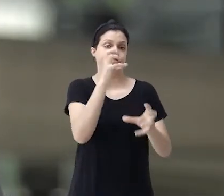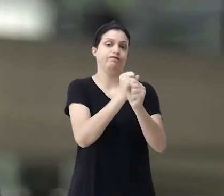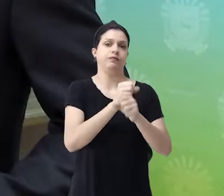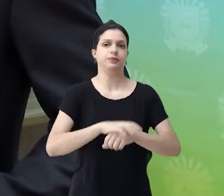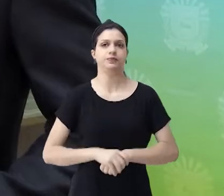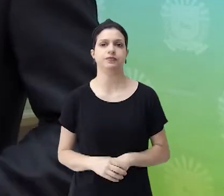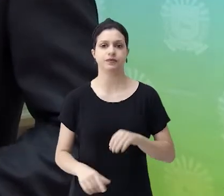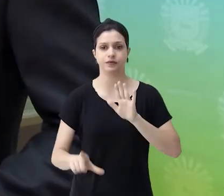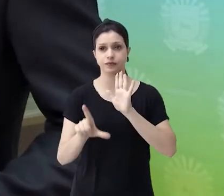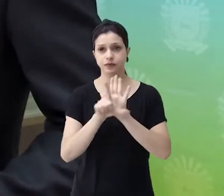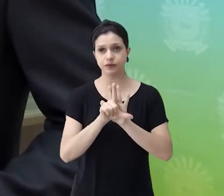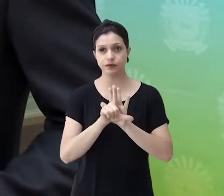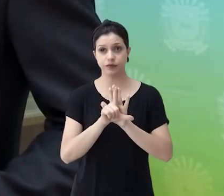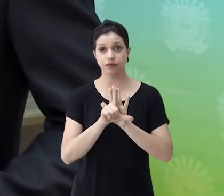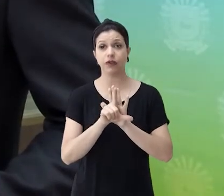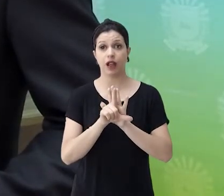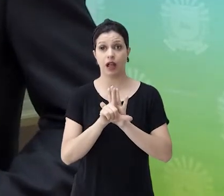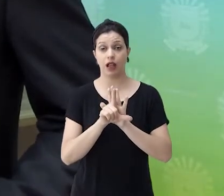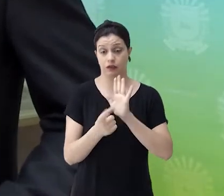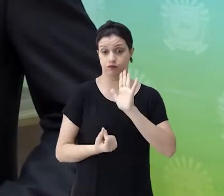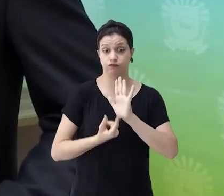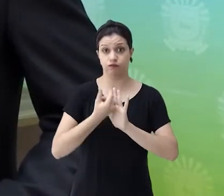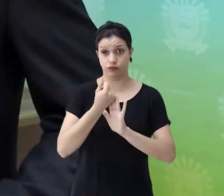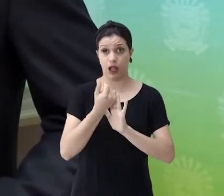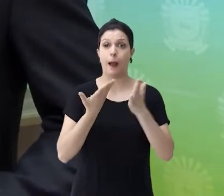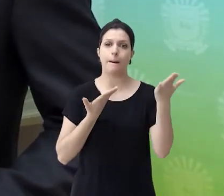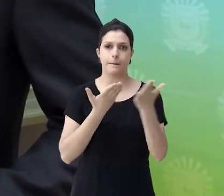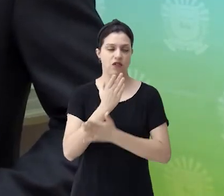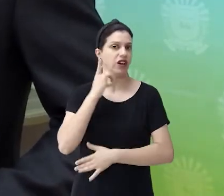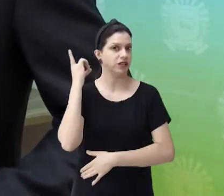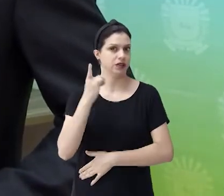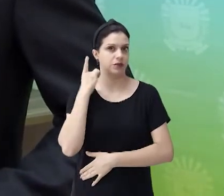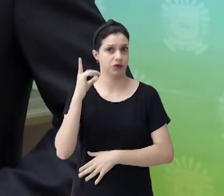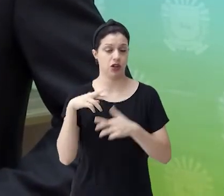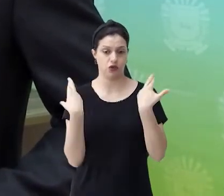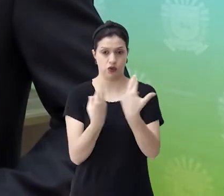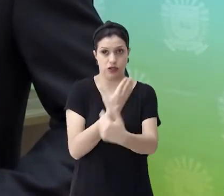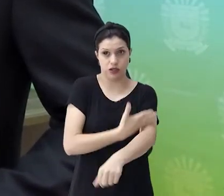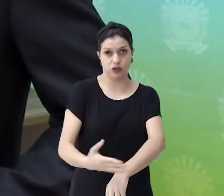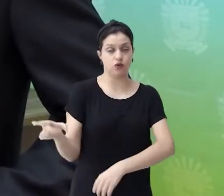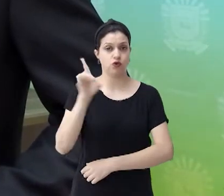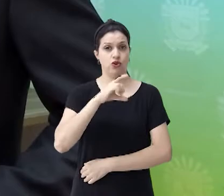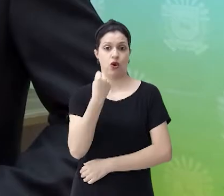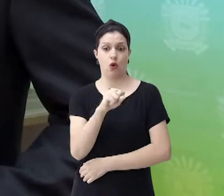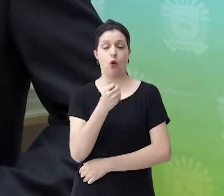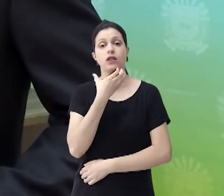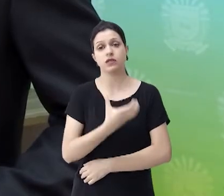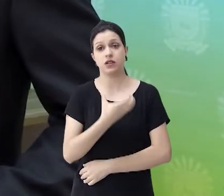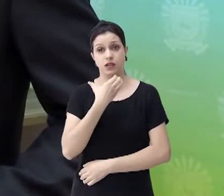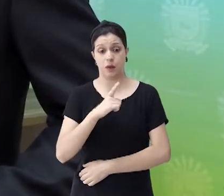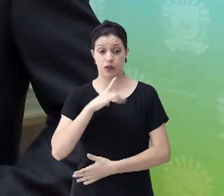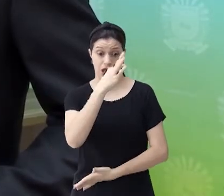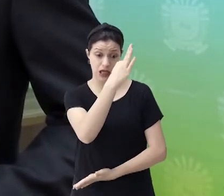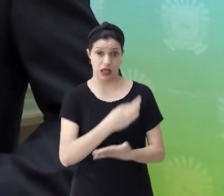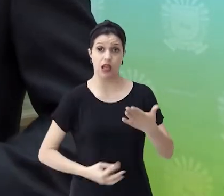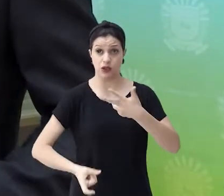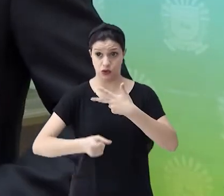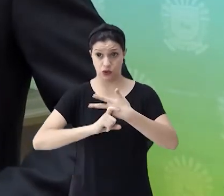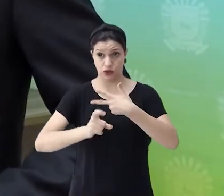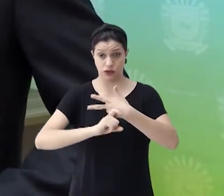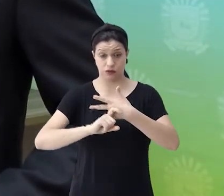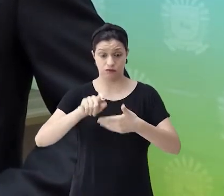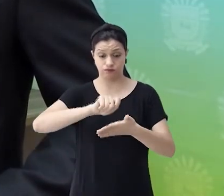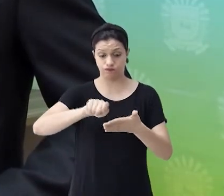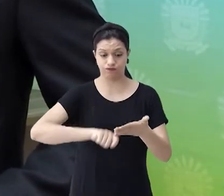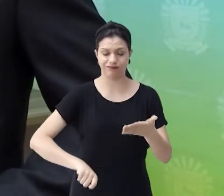arrecadação. A lei orçamentária anual e a primeira revisão do plano plurianual foram aprovados pelos deputados na sessão de 8 de dezembro. Em ambos